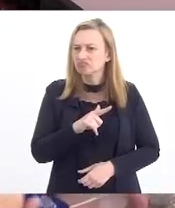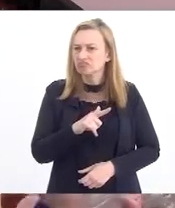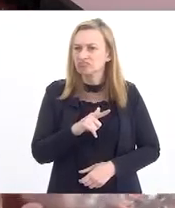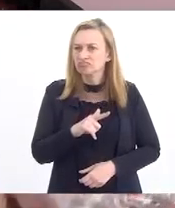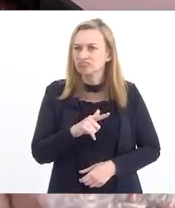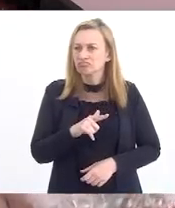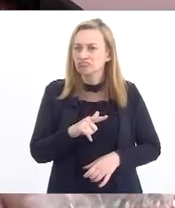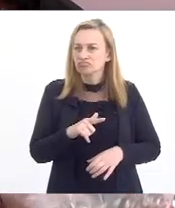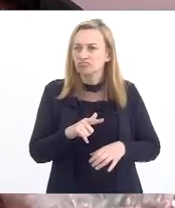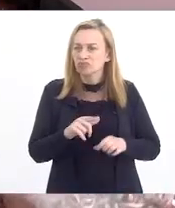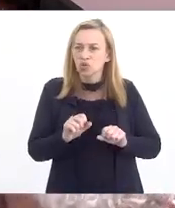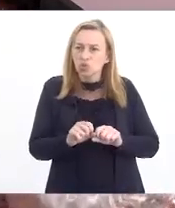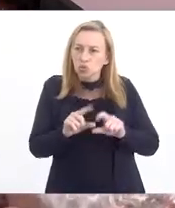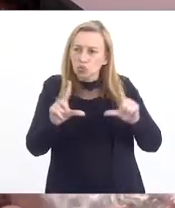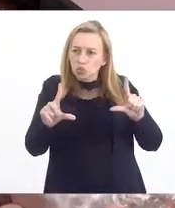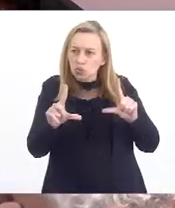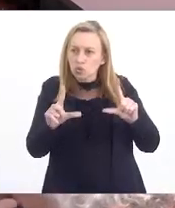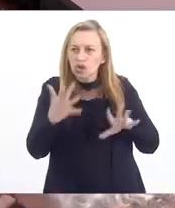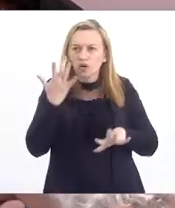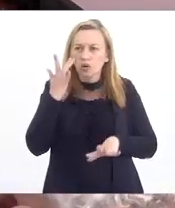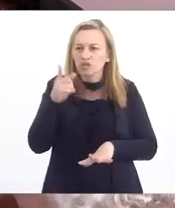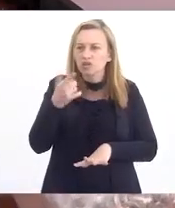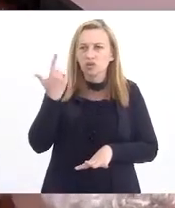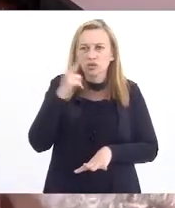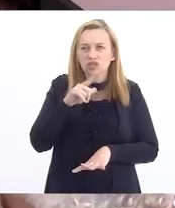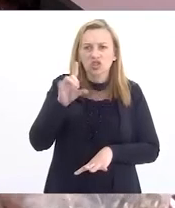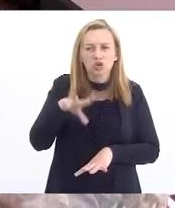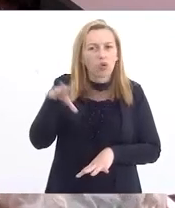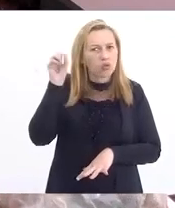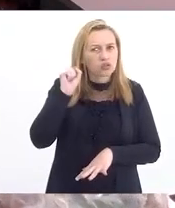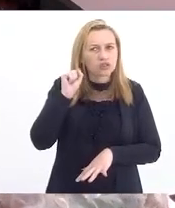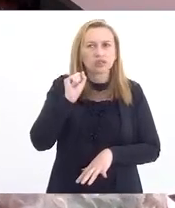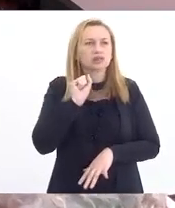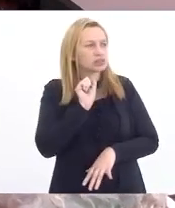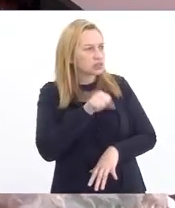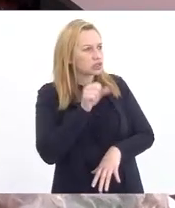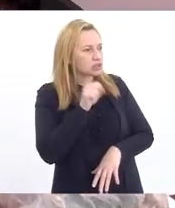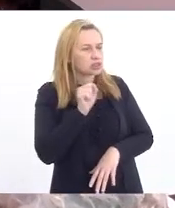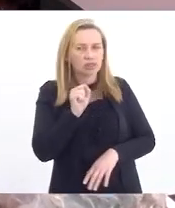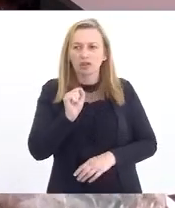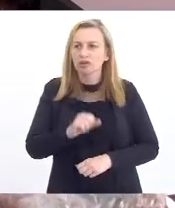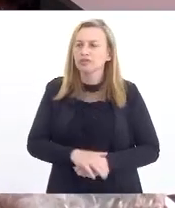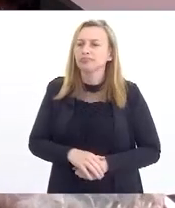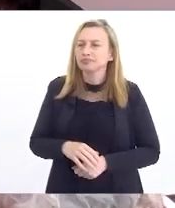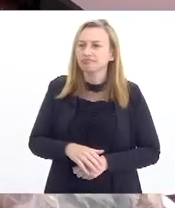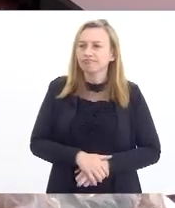a questão do vídeo, mas eu acho que vocês conseguem me ouvir. Né? O áudio está ótimo.